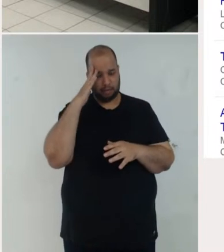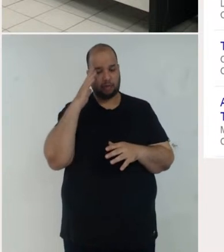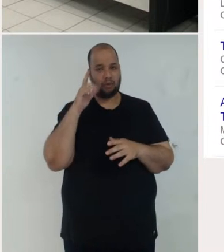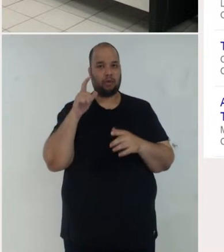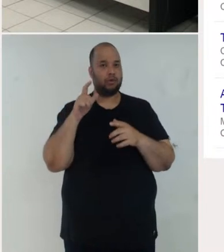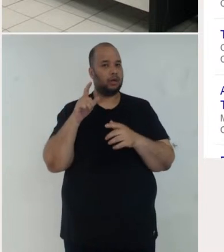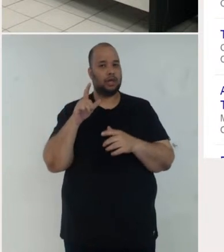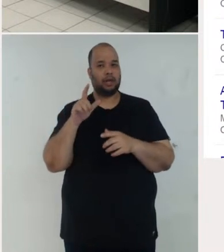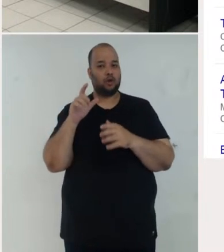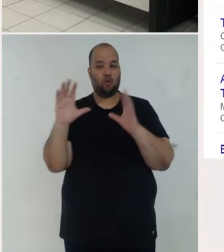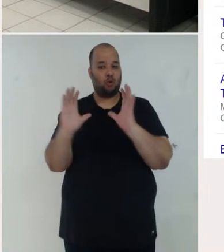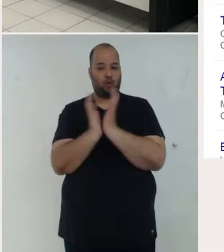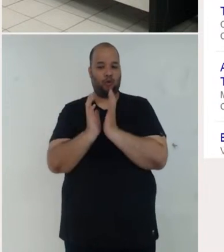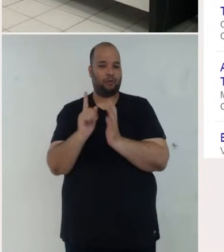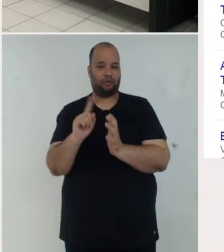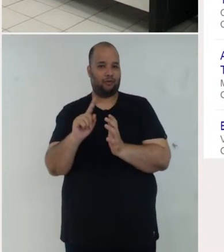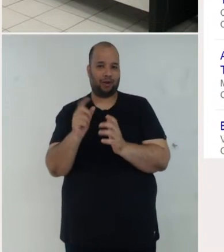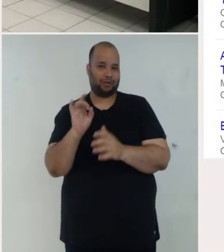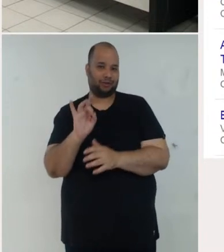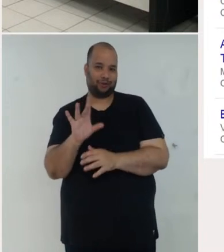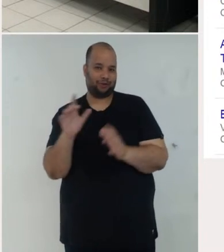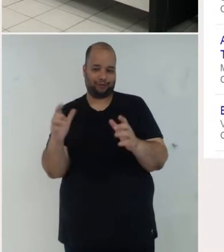né? E